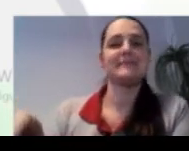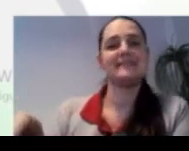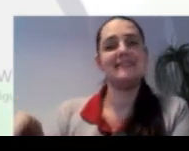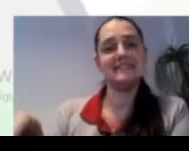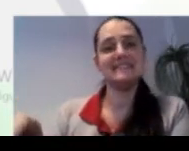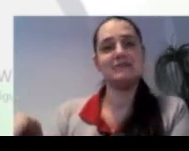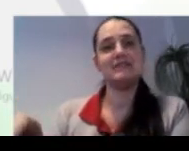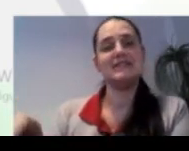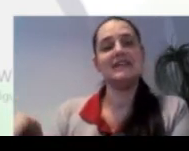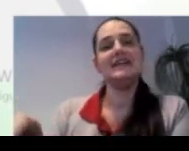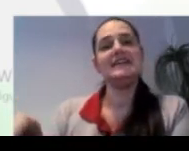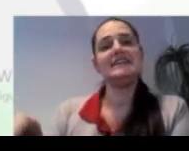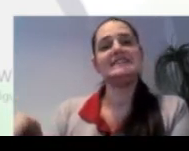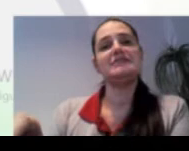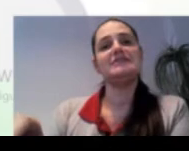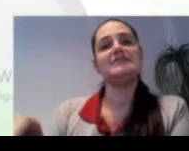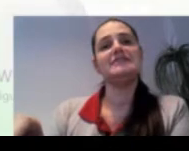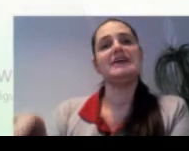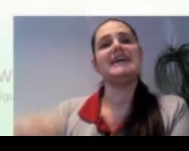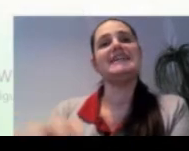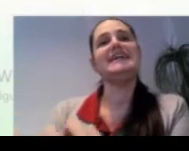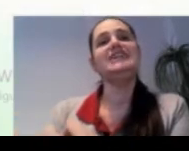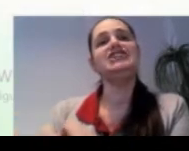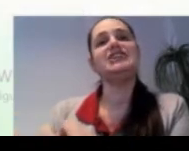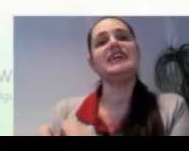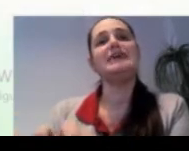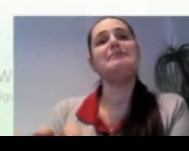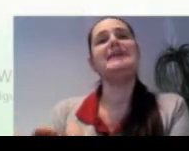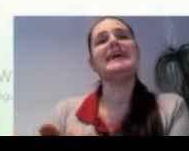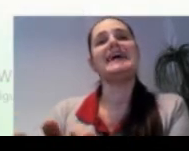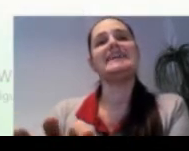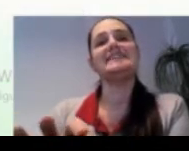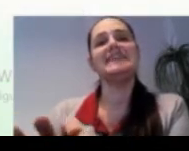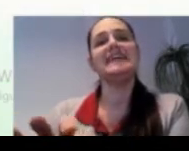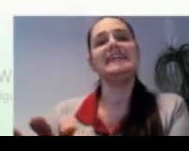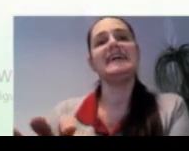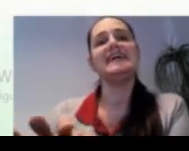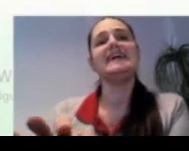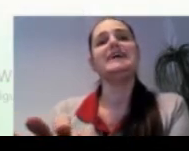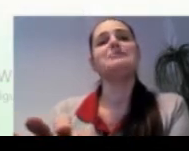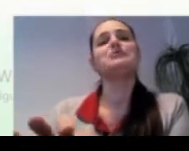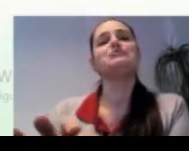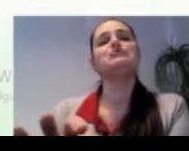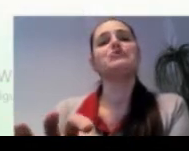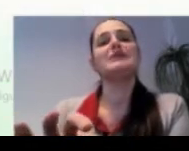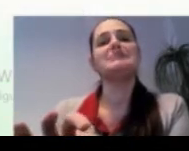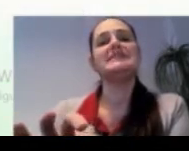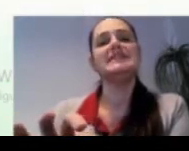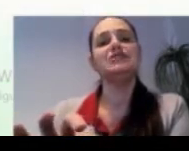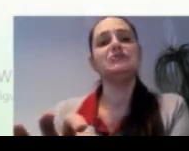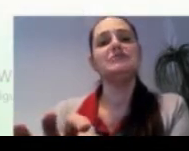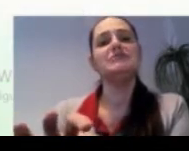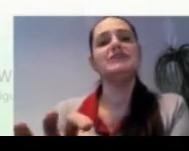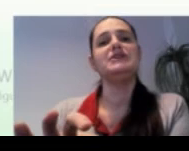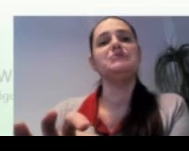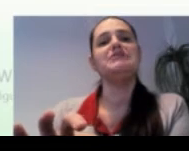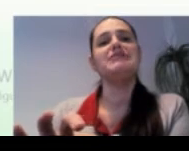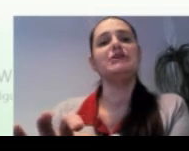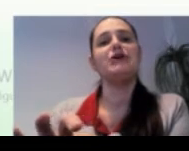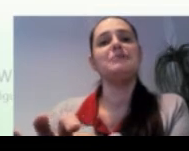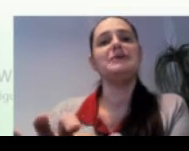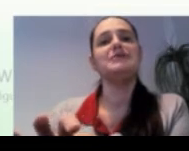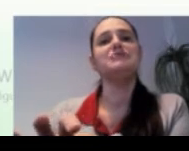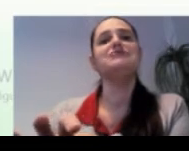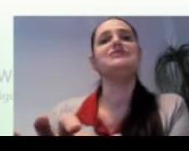RNA da célula, e a célula, então, além de replicar esse RNA, produz o capsídeo e